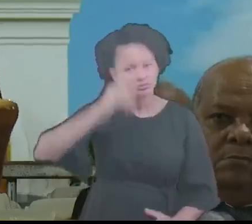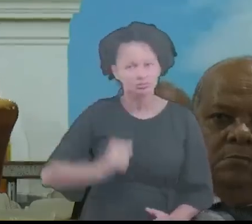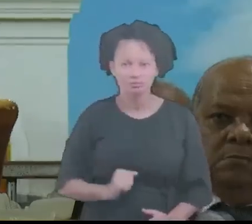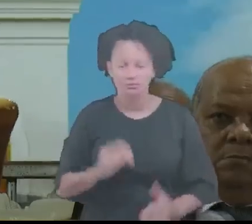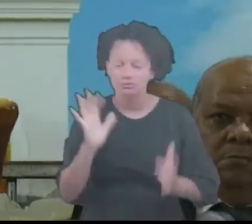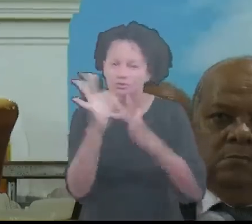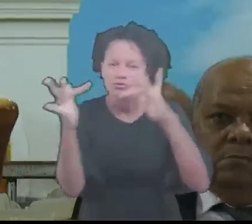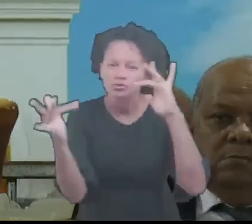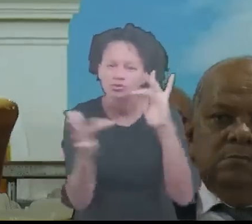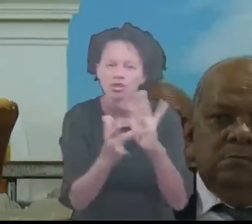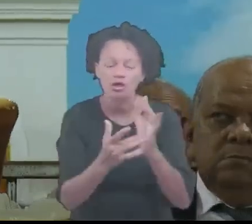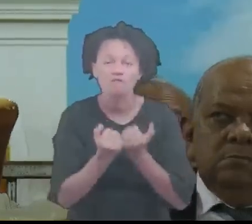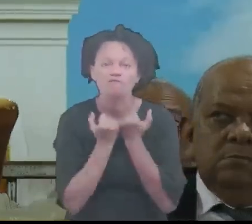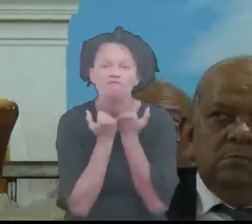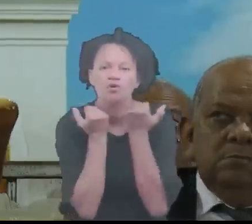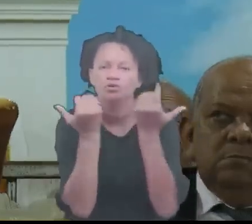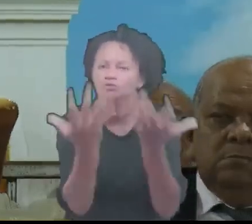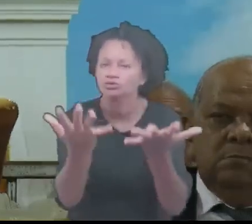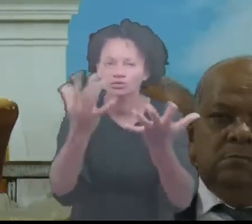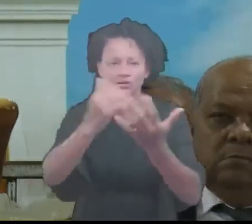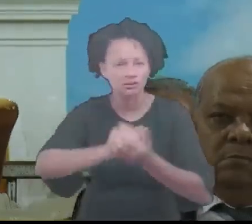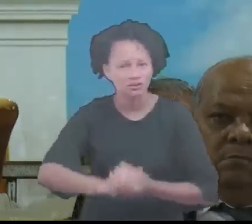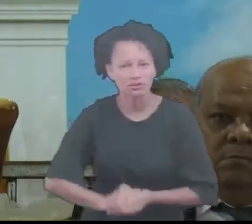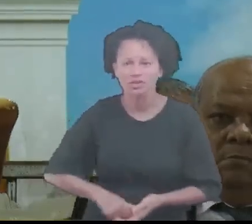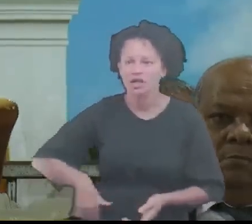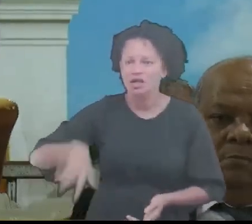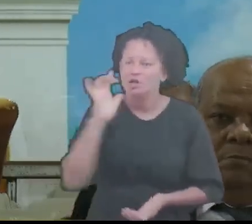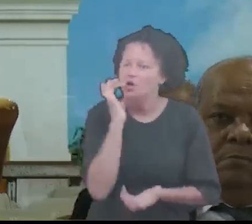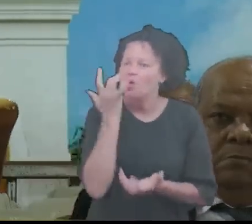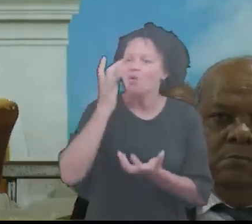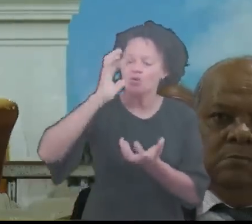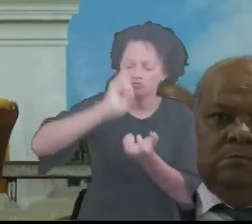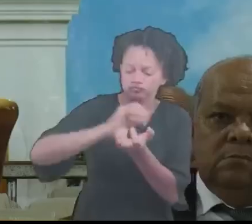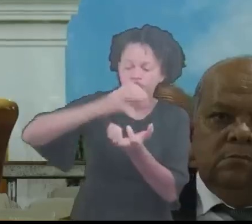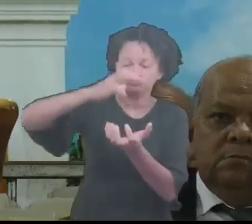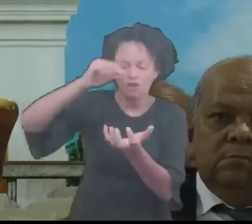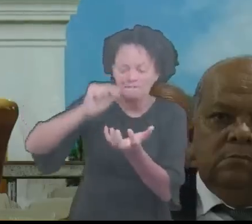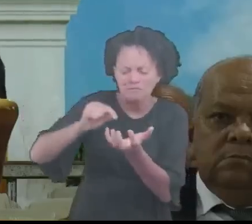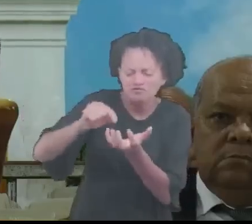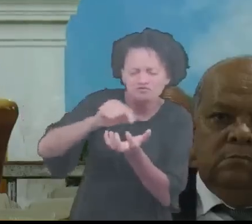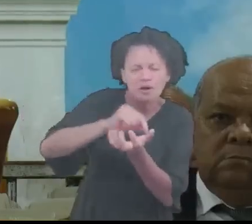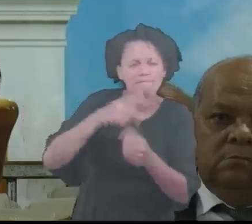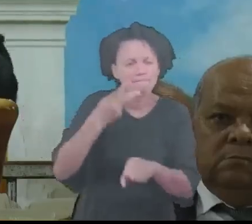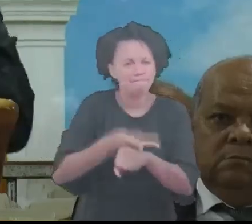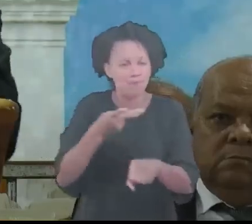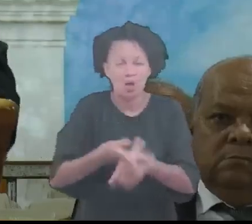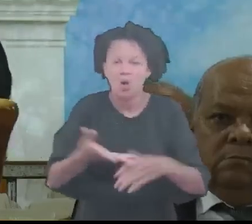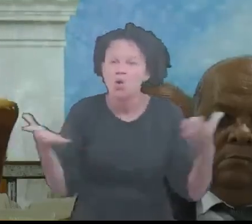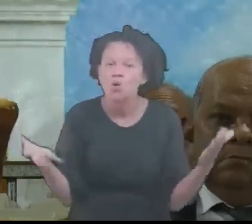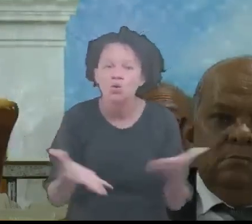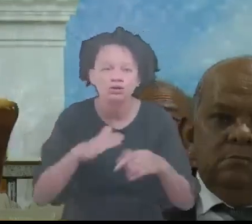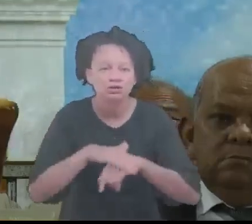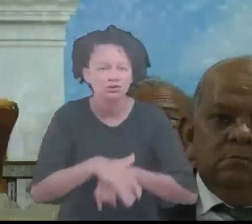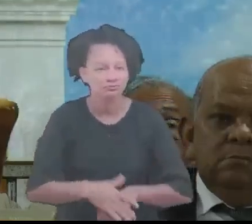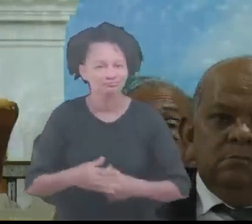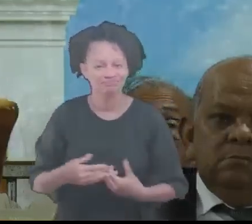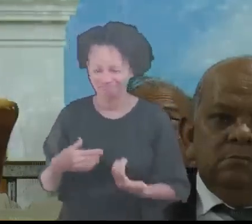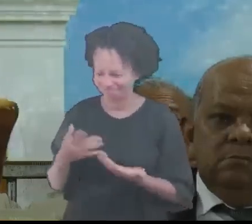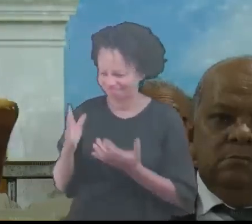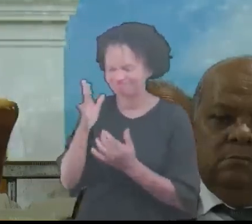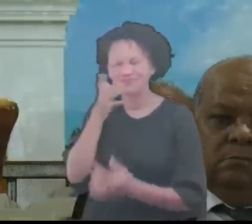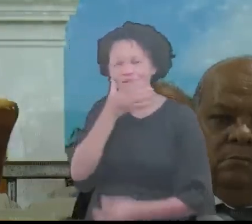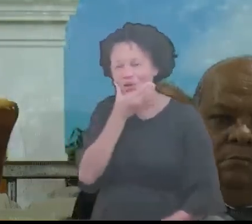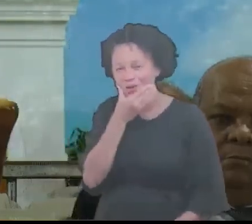Jesus disse: eu vou te dar joias de ouro com pregos de prata. Nessa noite, irmãos, o nosso noivo está